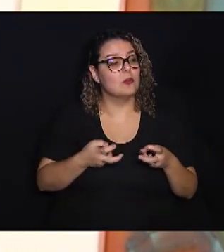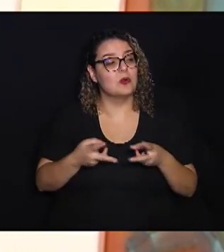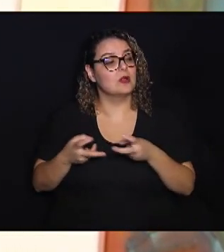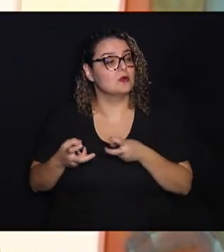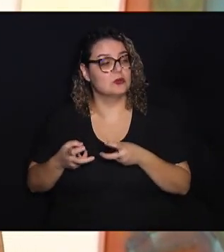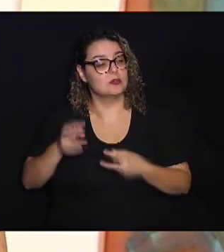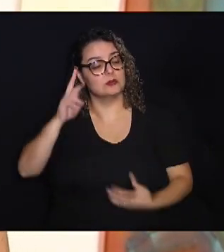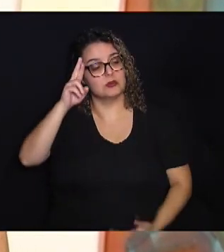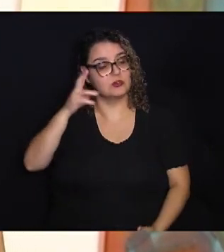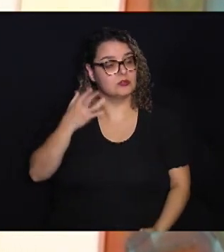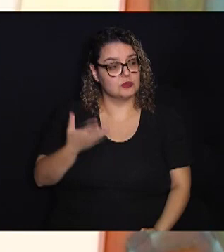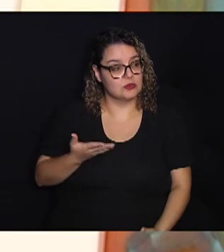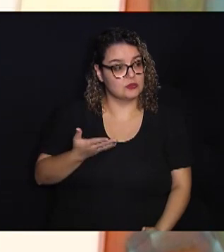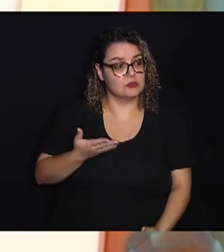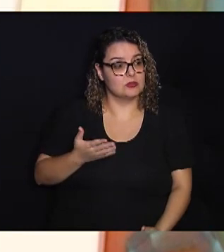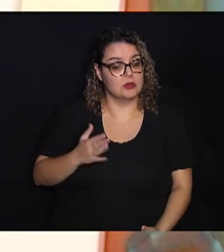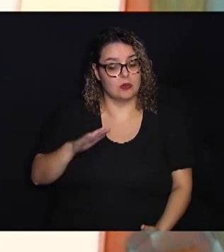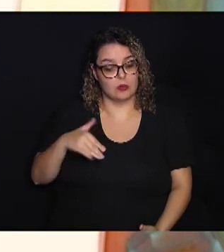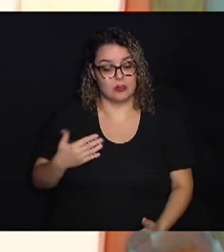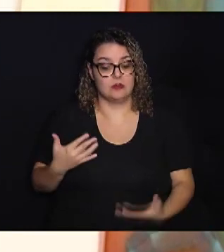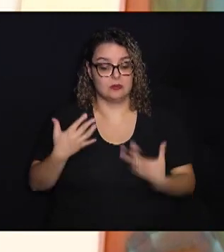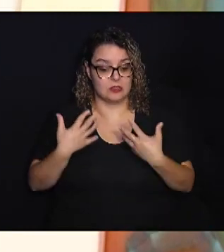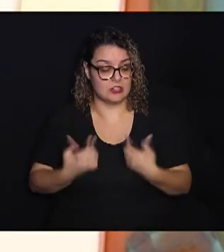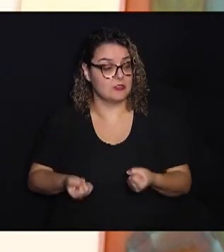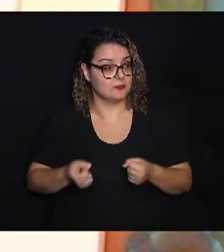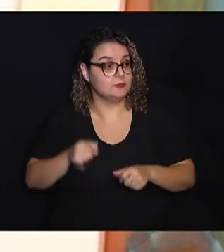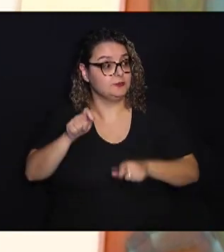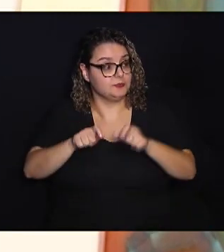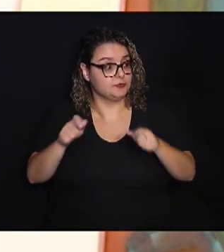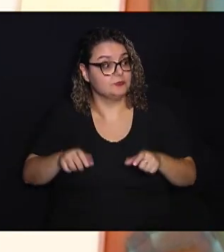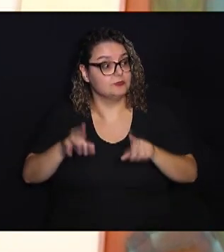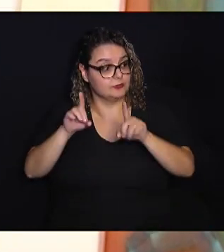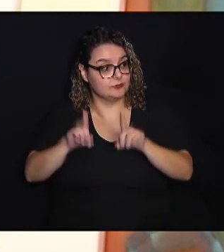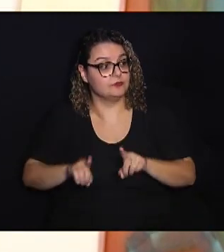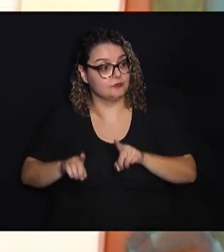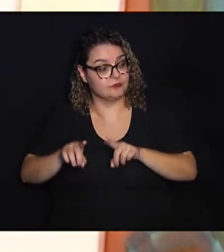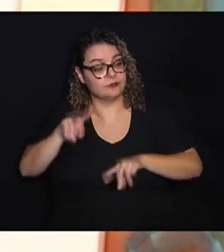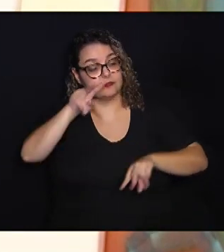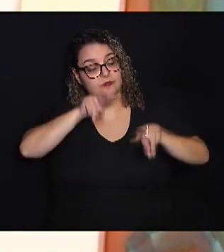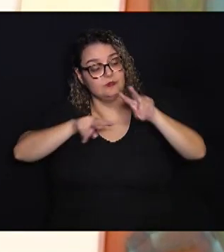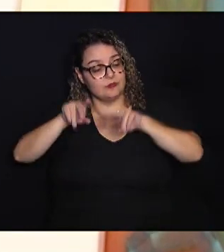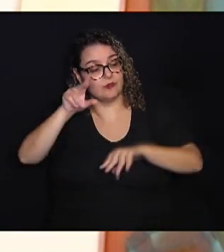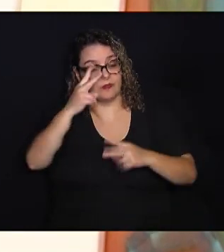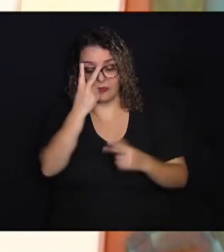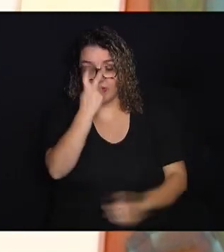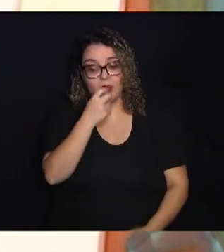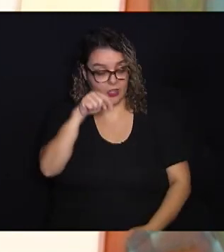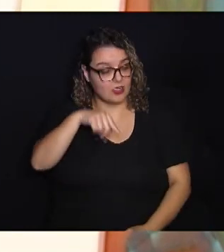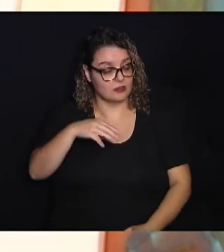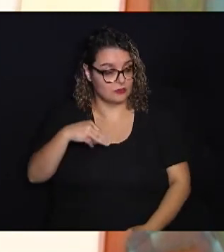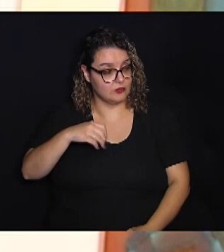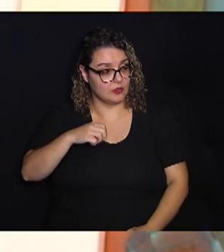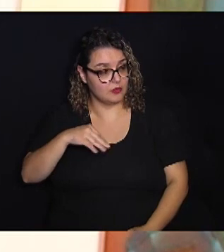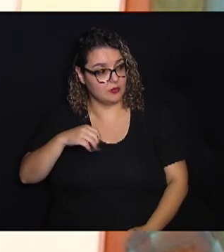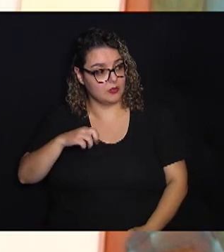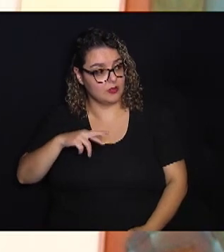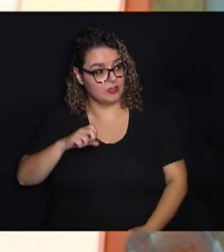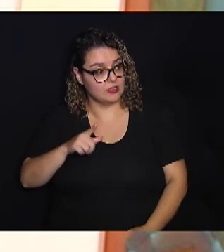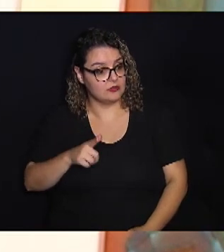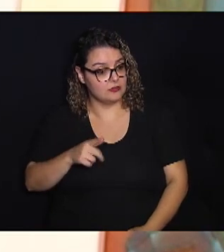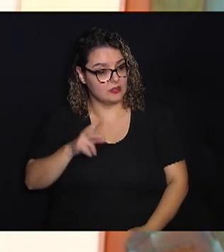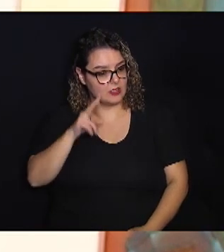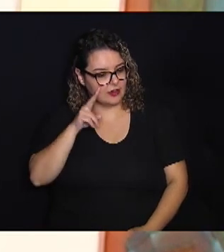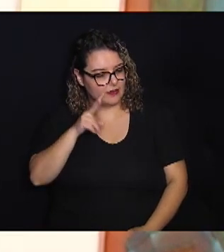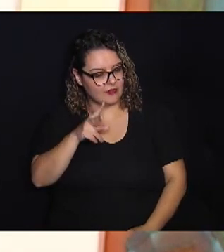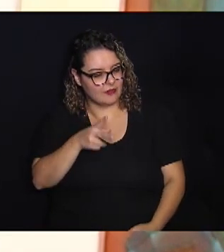do senhor ao receber, né, essas pessoas com deficiência visual aqui no memorial e ver, né, de perto